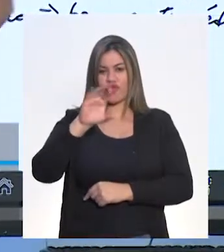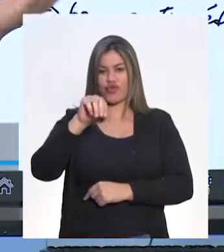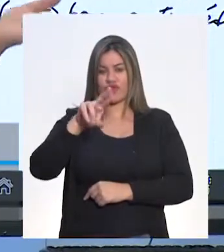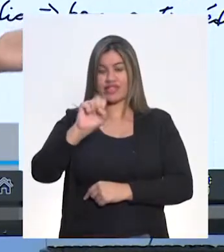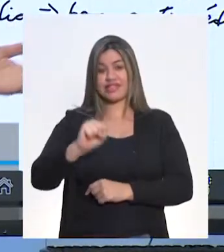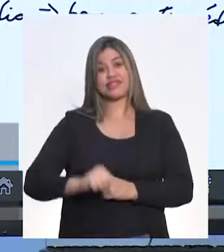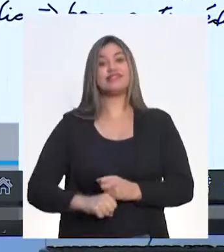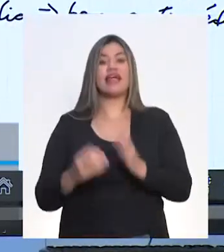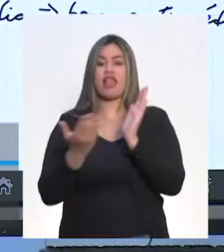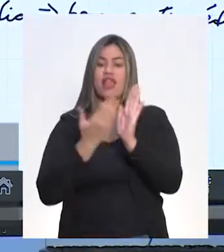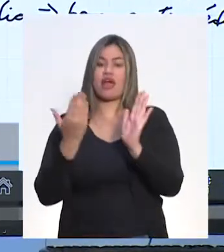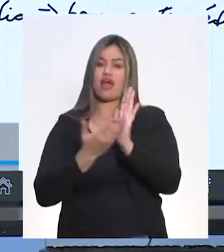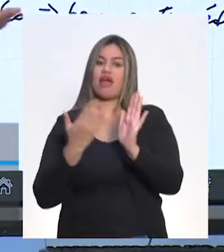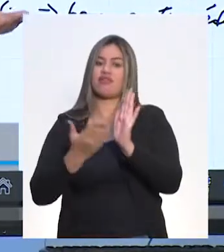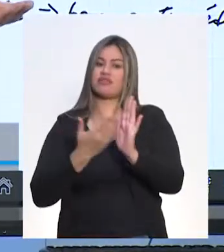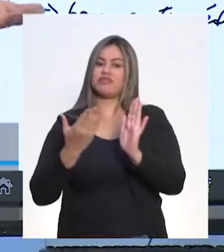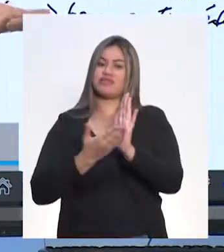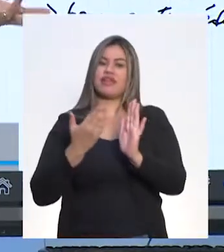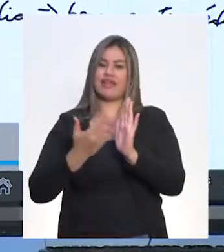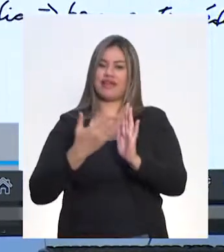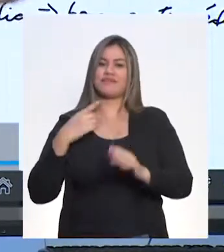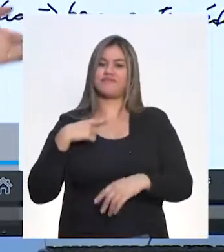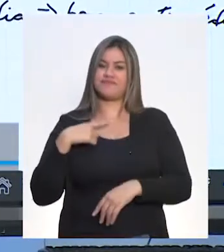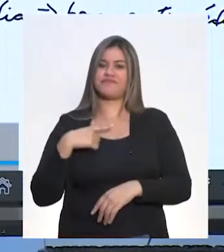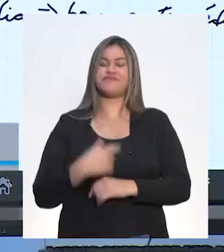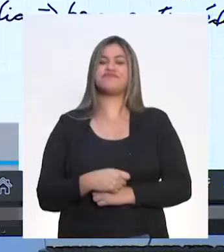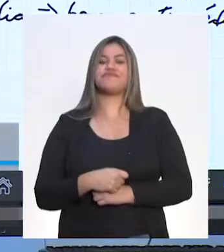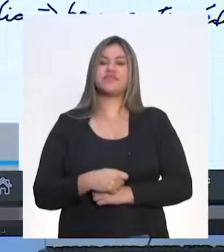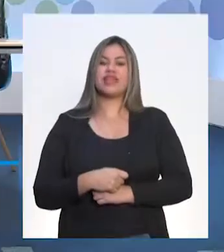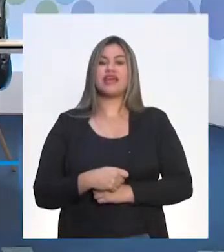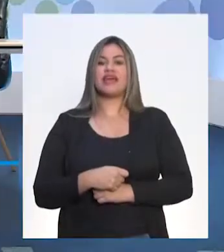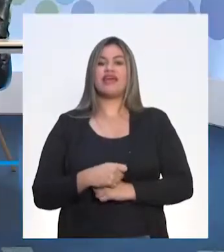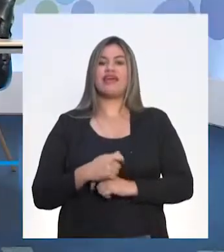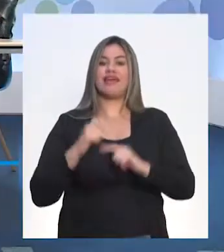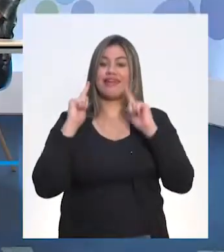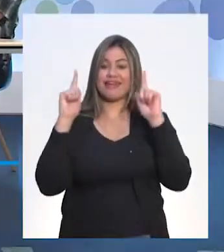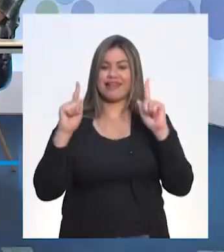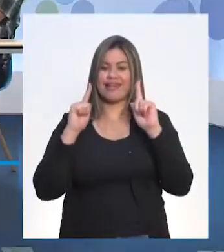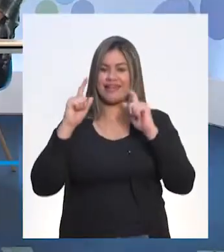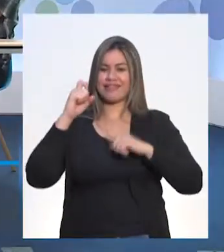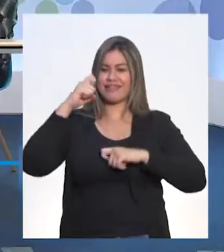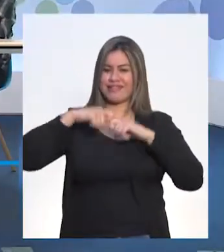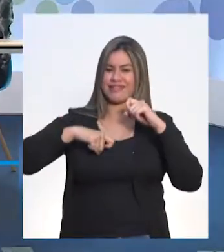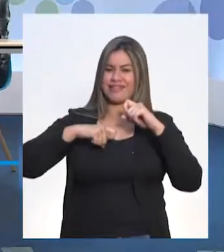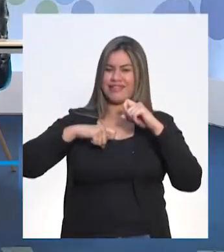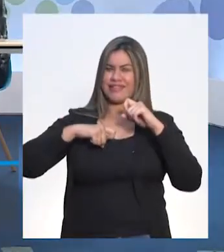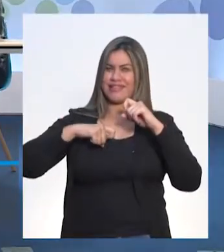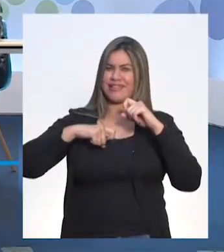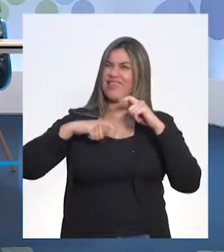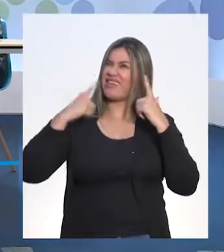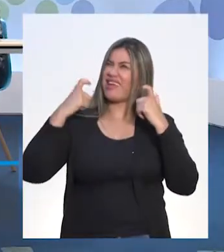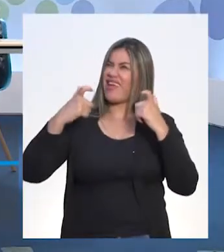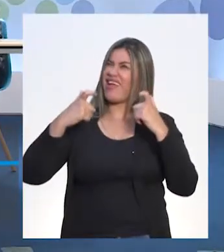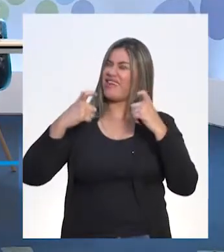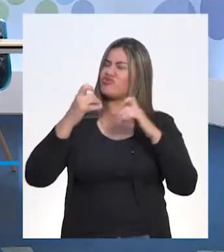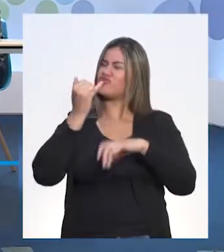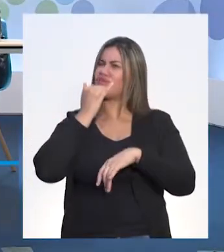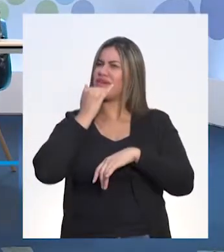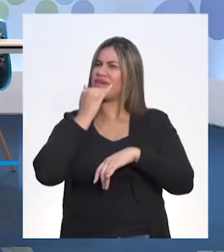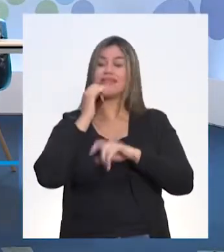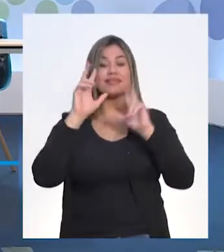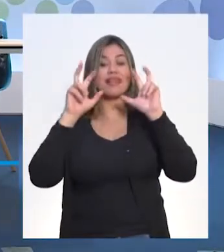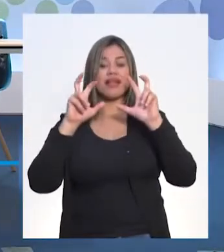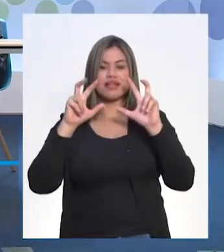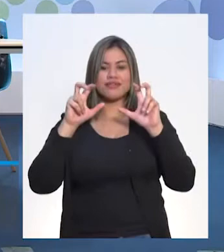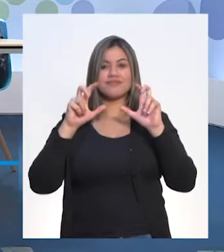Lisístrata, Lisístrata, né, a guerra do sexo. a greve do sexo, que é A guerra na greve do engraçadíssimo. sexo, A greve do greve do sexo. Eu falei sexo, guerra, desculpa. A que